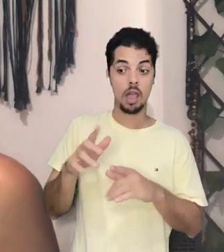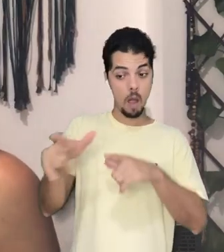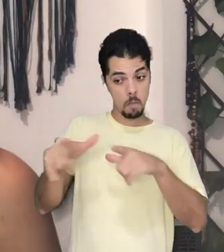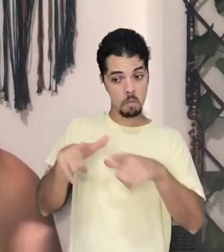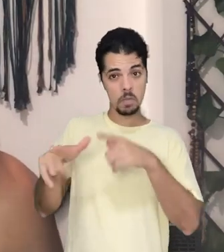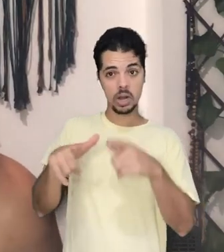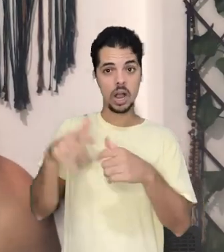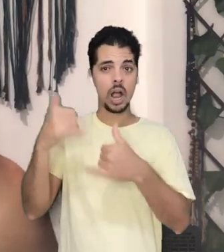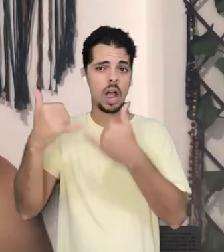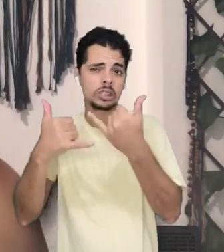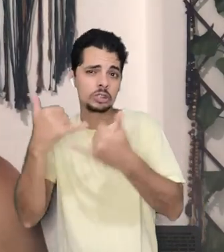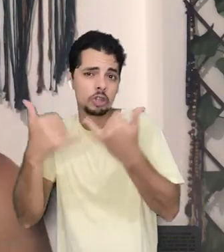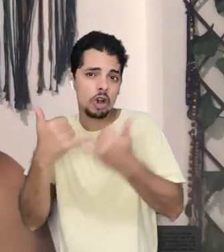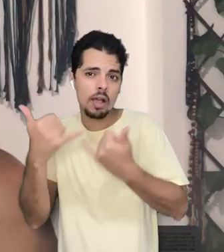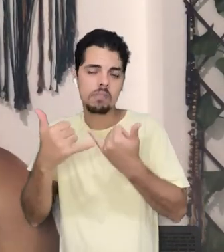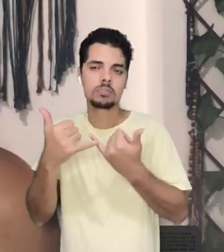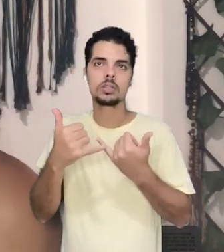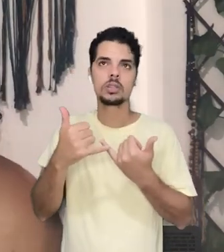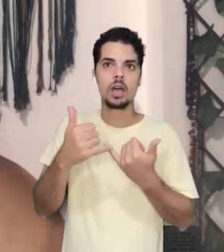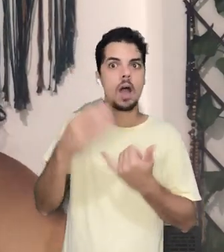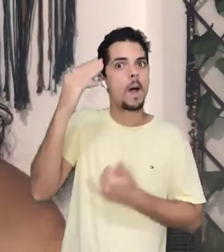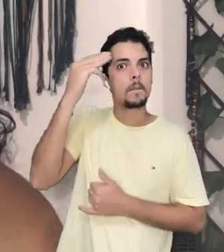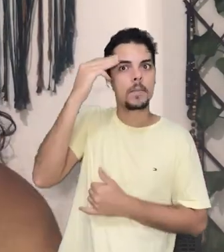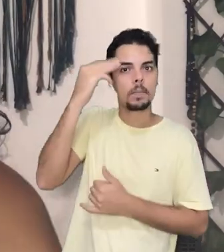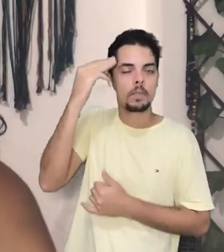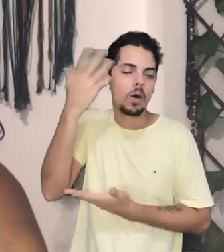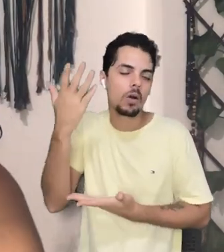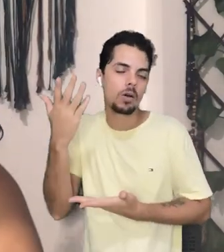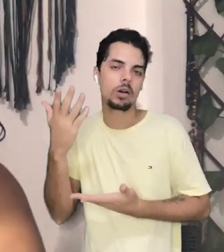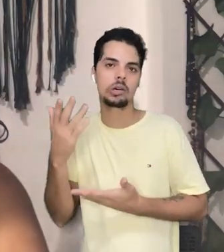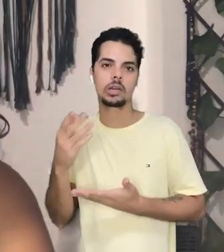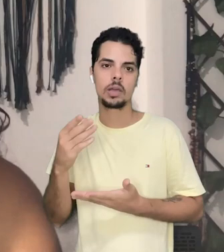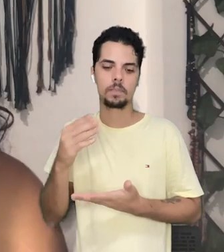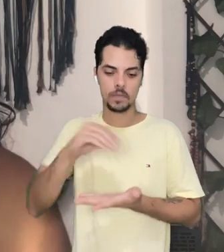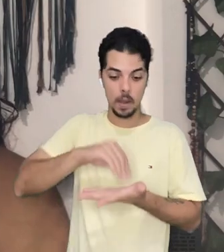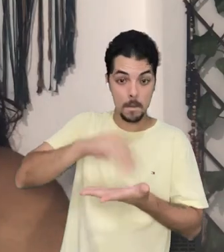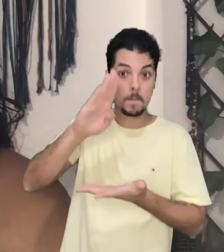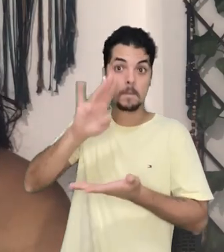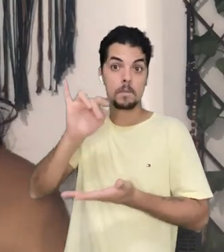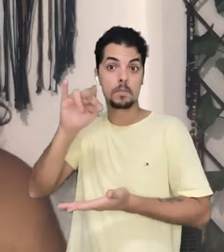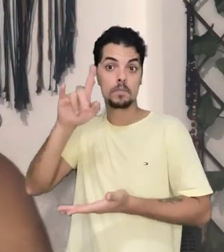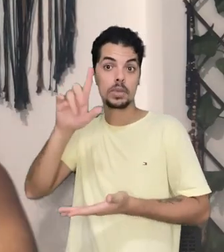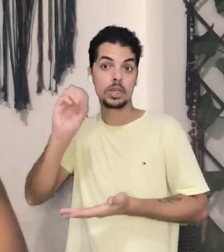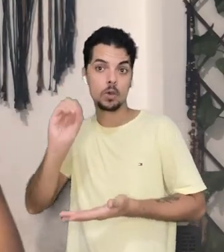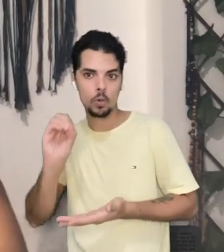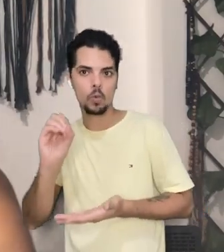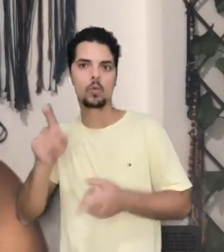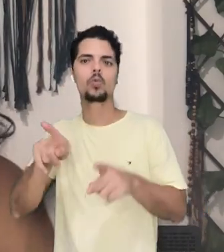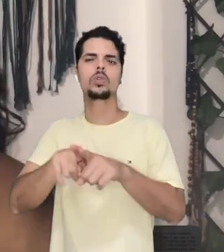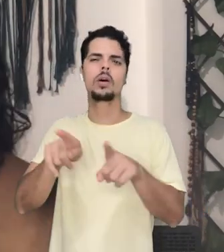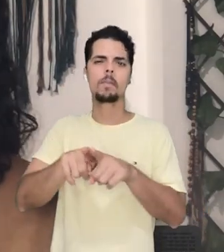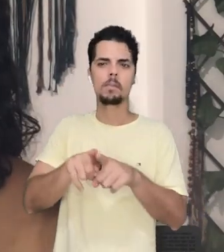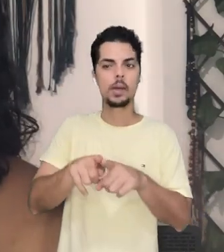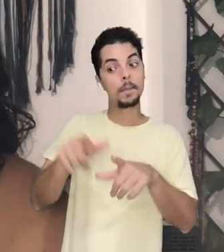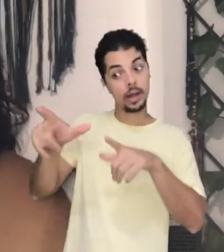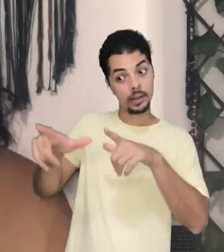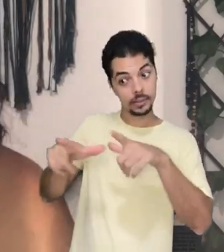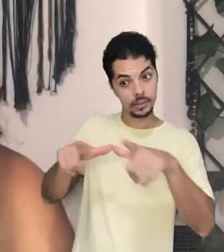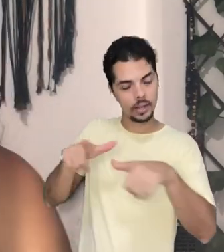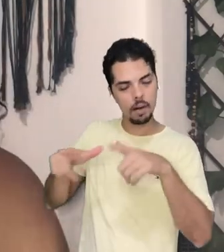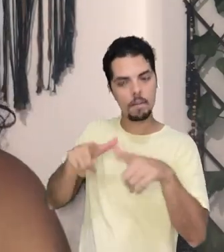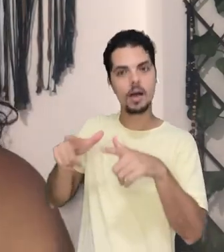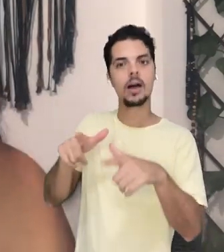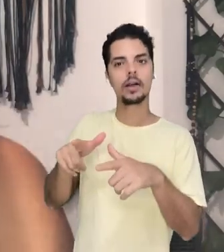exemplo, um jogo da memória, bingos, em que se aprenda brincando, em que se aprenda de forma lúdica